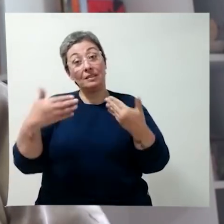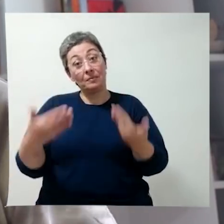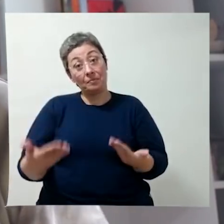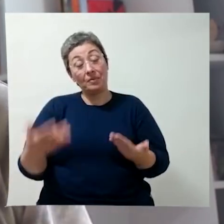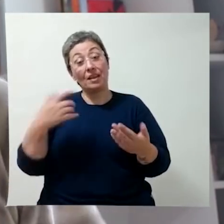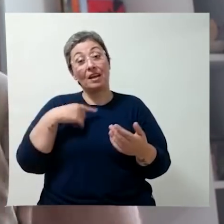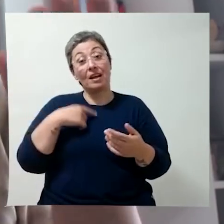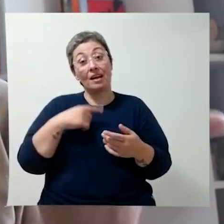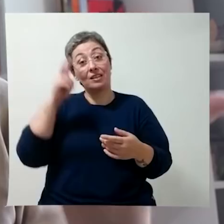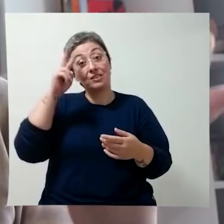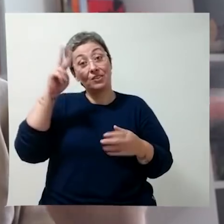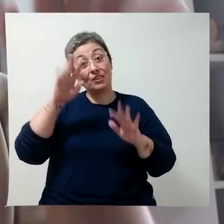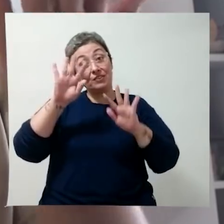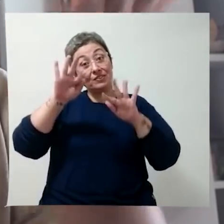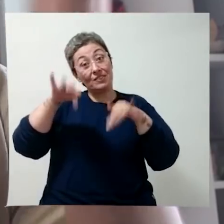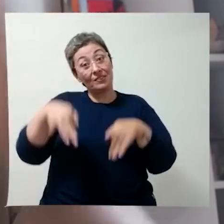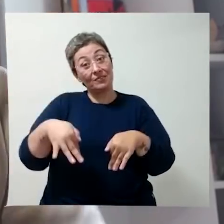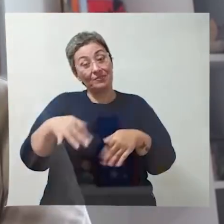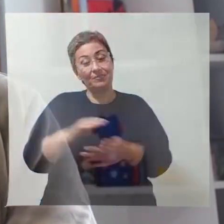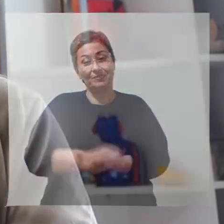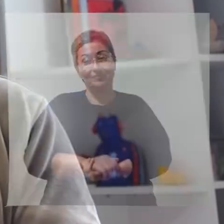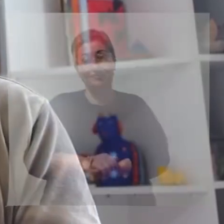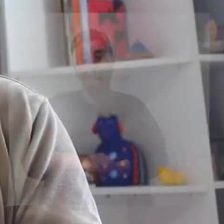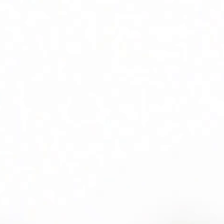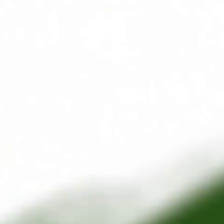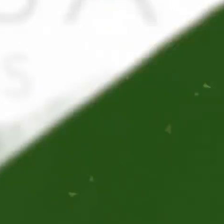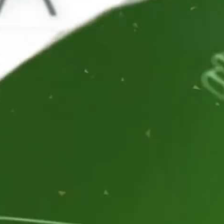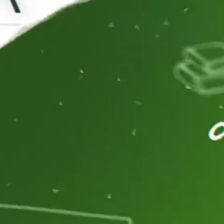E assim a nossa história chega ao fim.